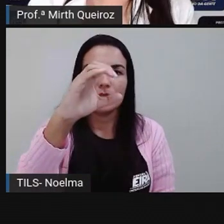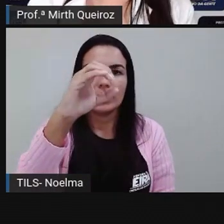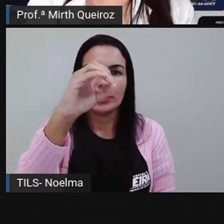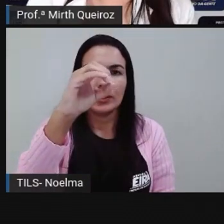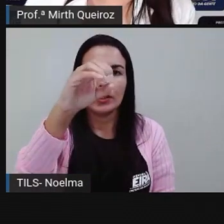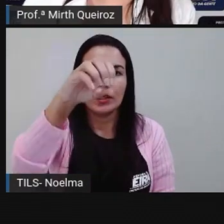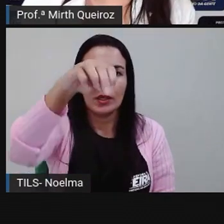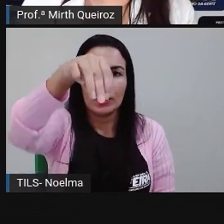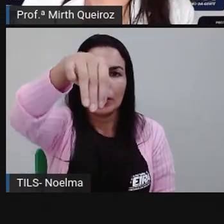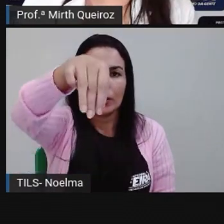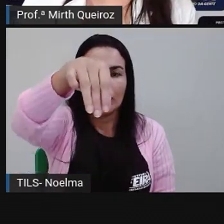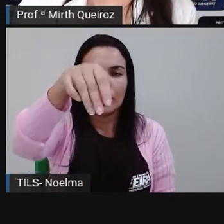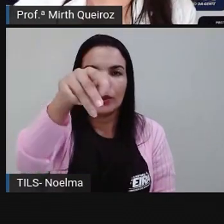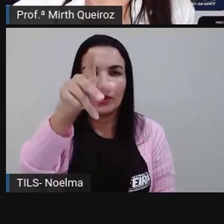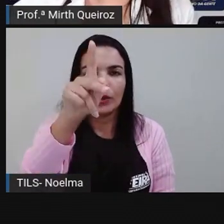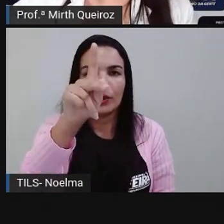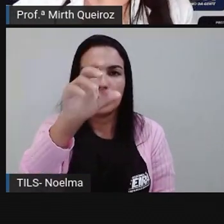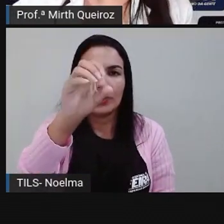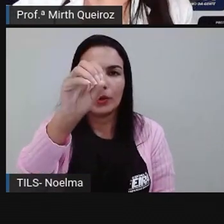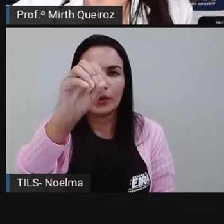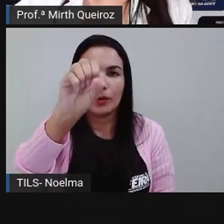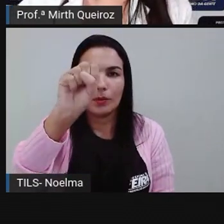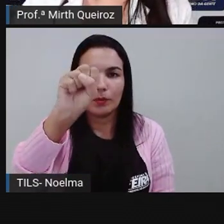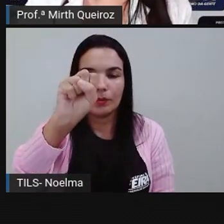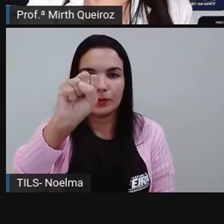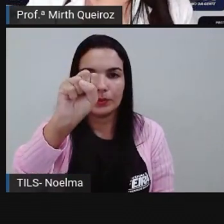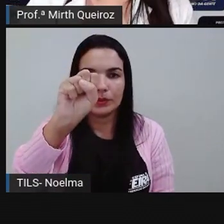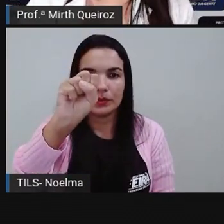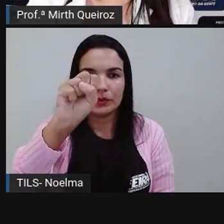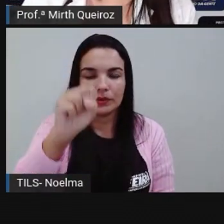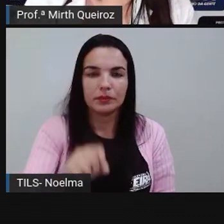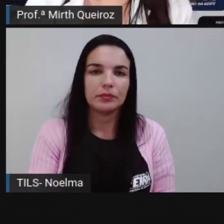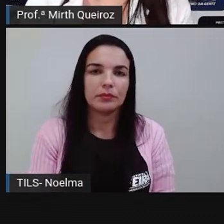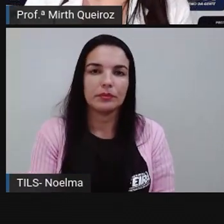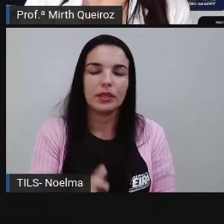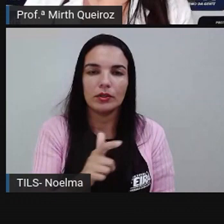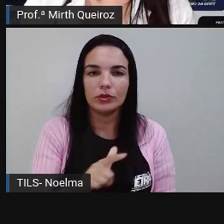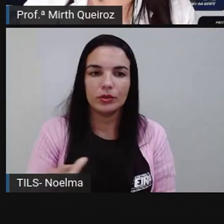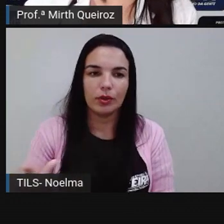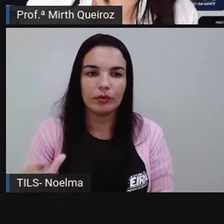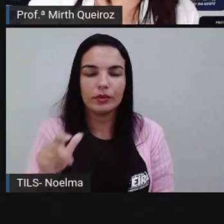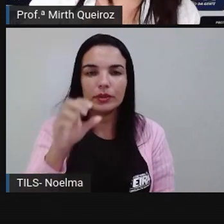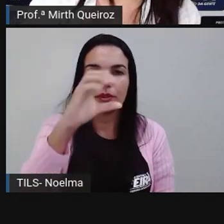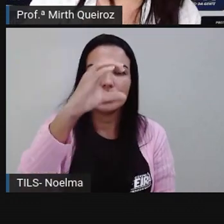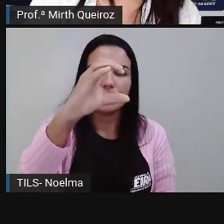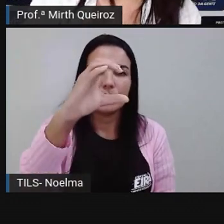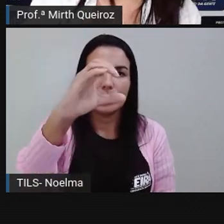Compôs. É primeira, segunda ou terceira conjugação?